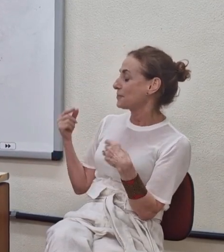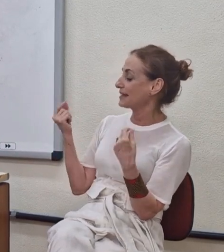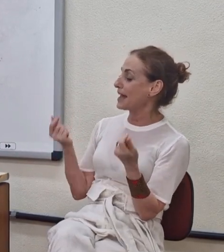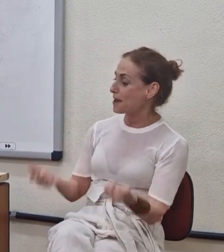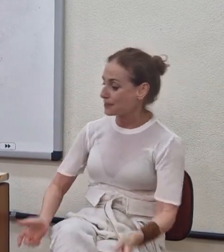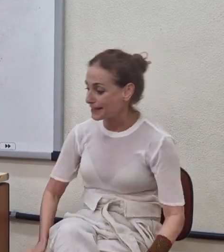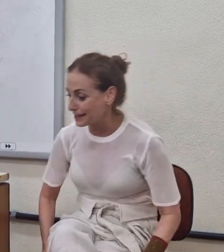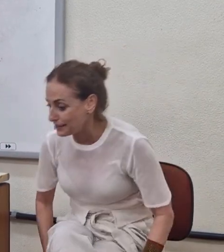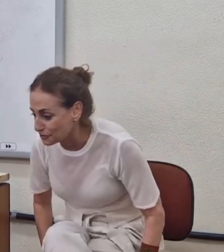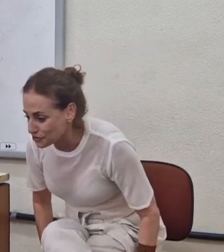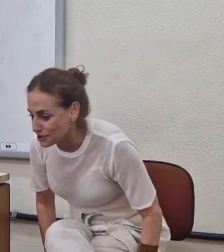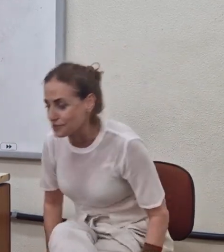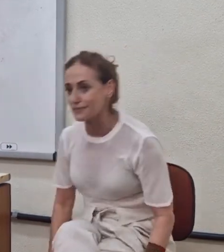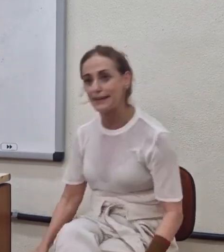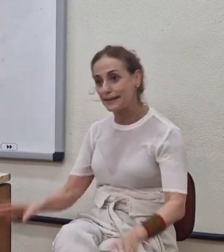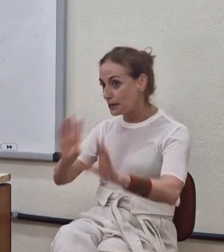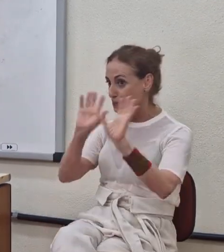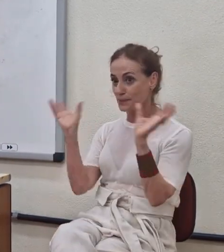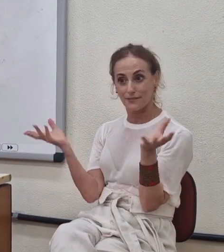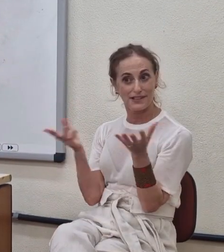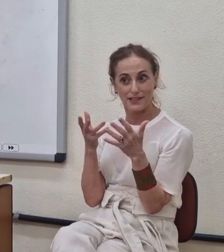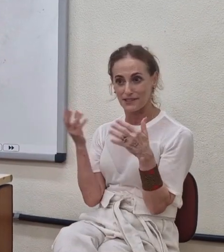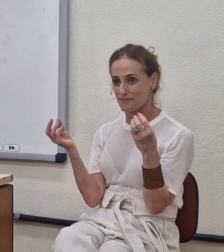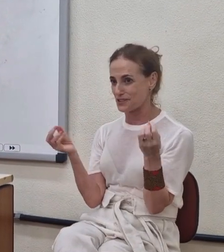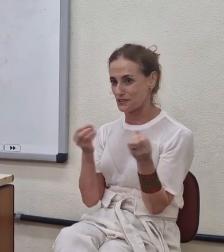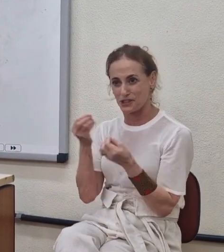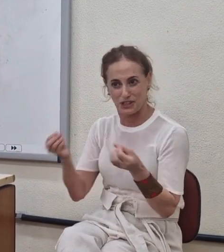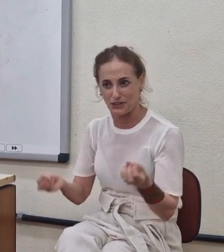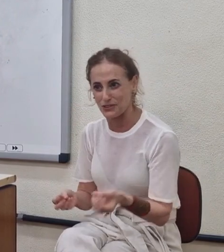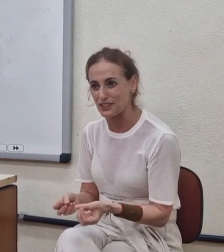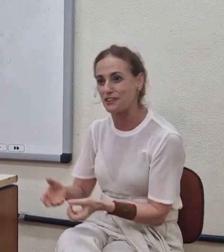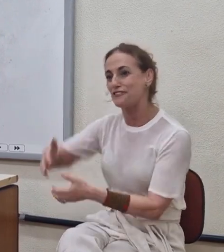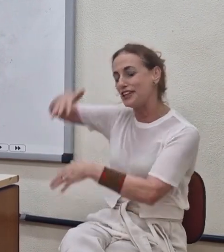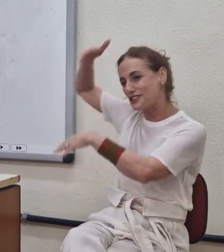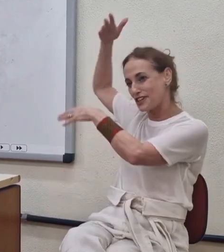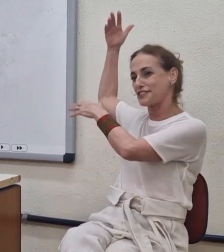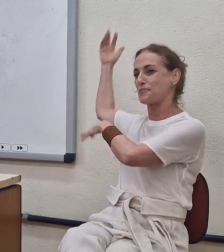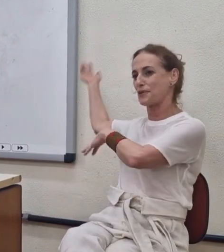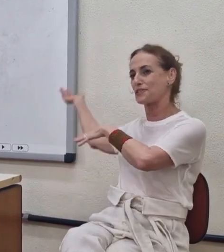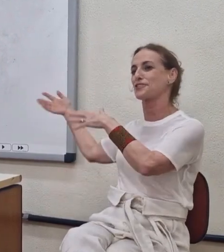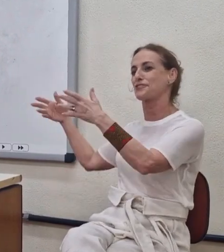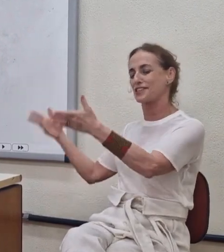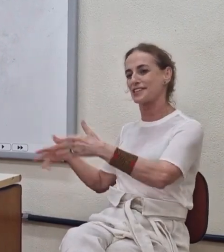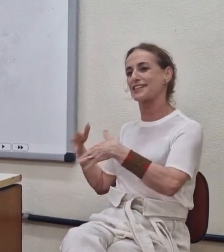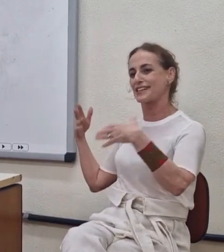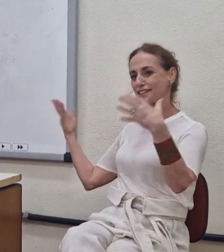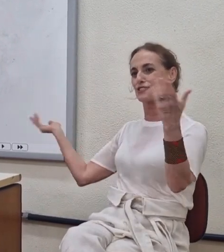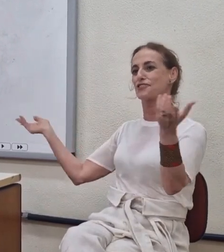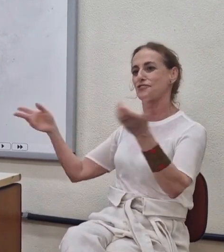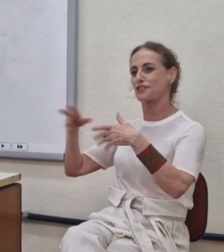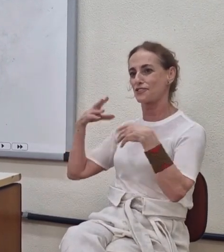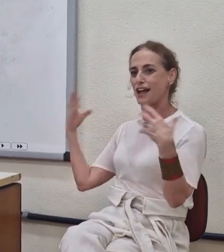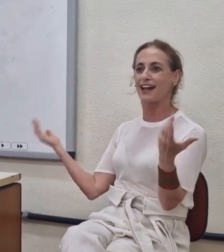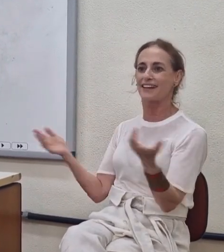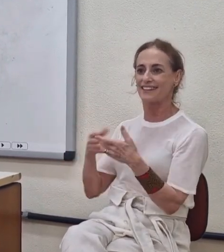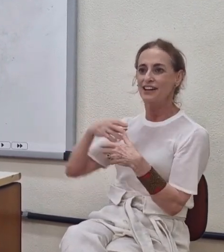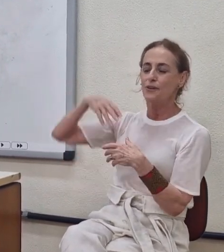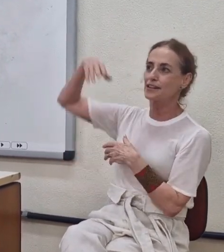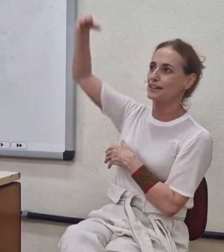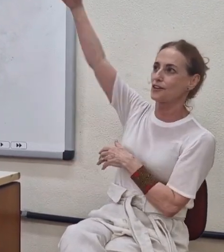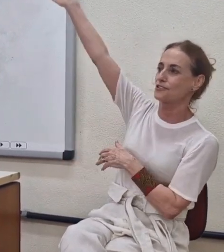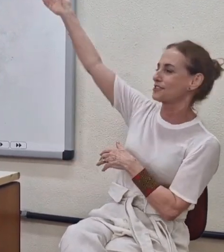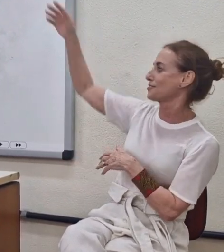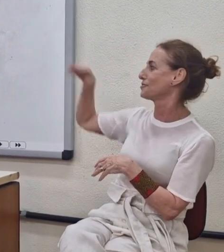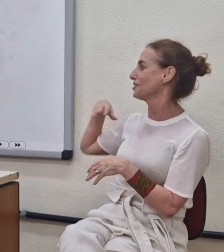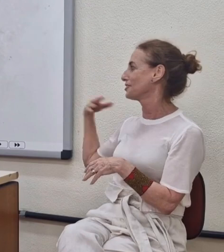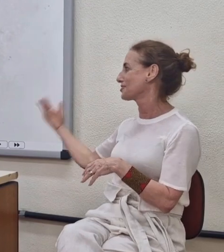depois, que na época criando, gente, não dá tempo para você discutir tudo. Então, 20 anos depois, quando eu fiz a apresentação, a gente fez um live,